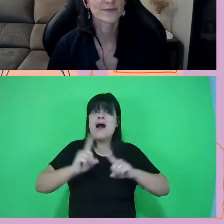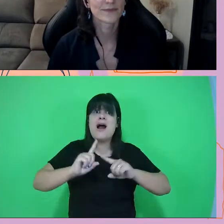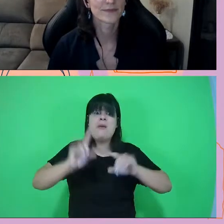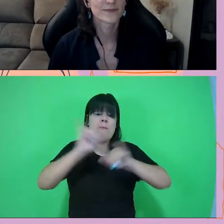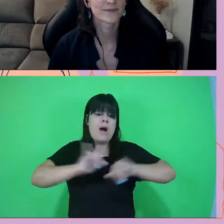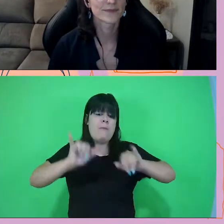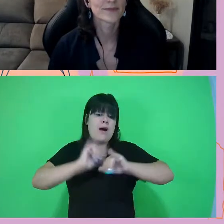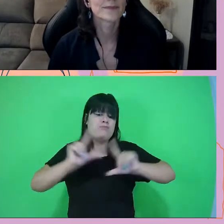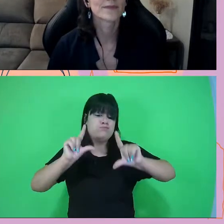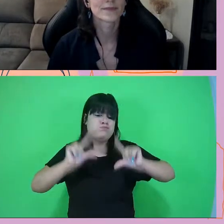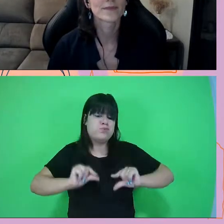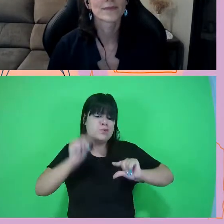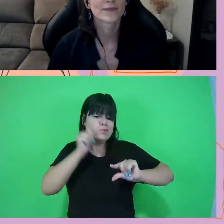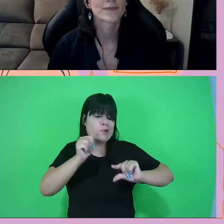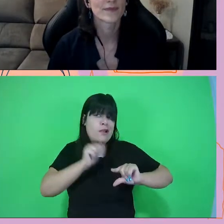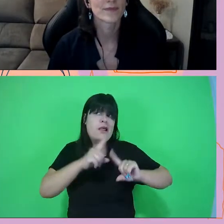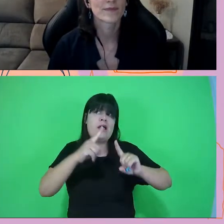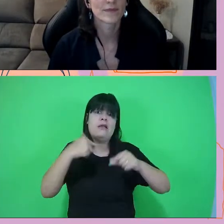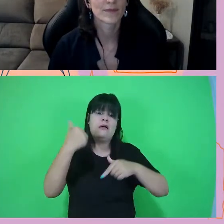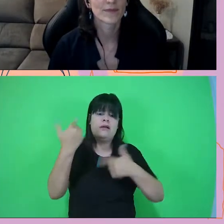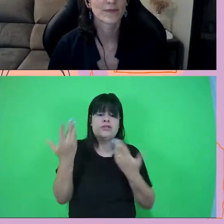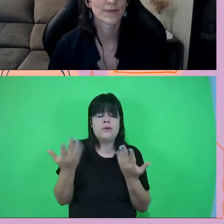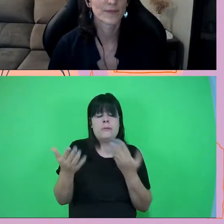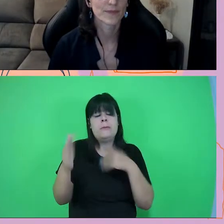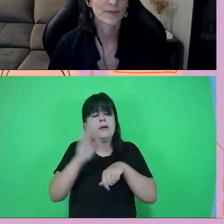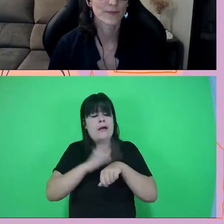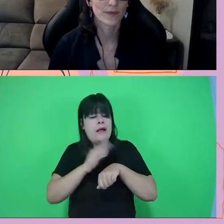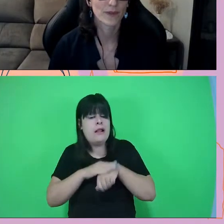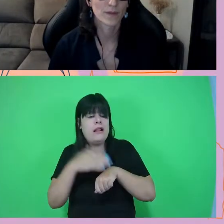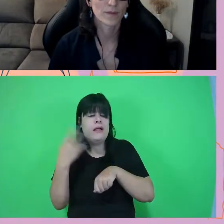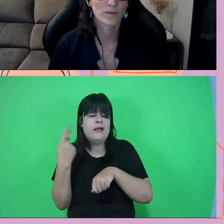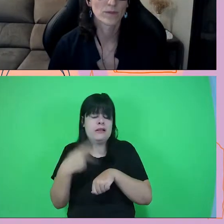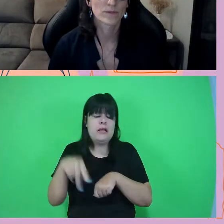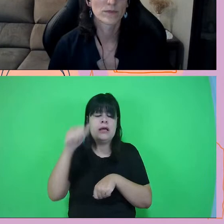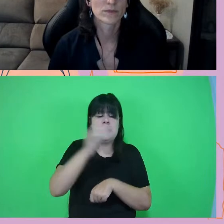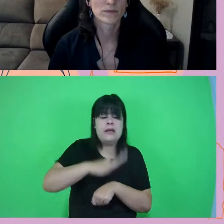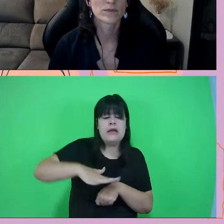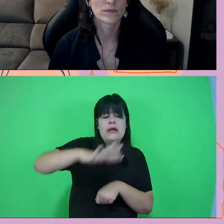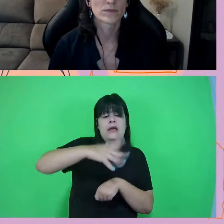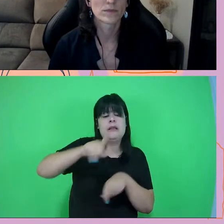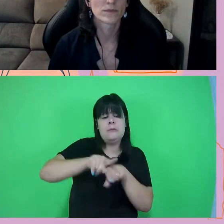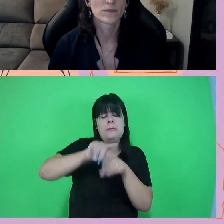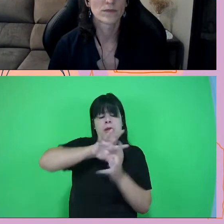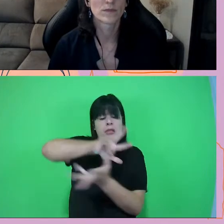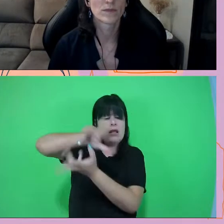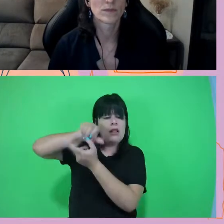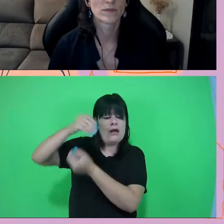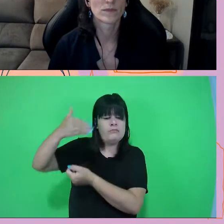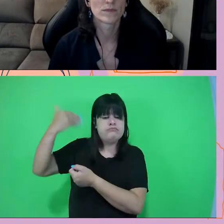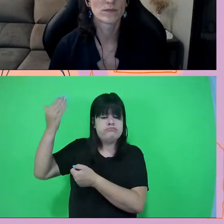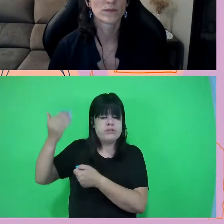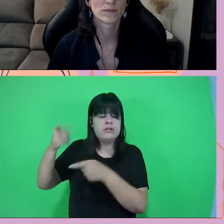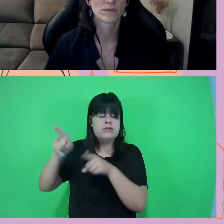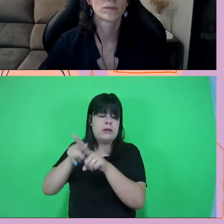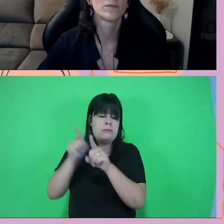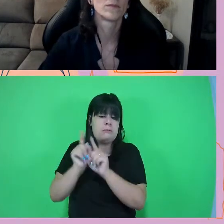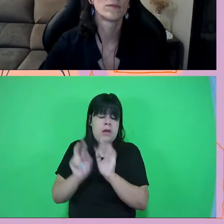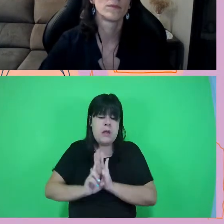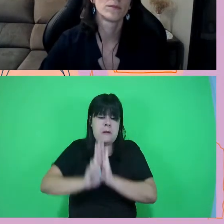sobre essas garotas que atuavam ali no cenário nacional e internacional, representando nossa seleção, de forma,